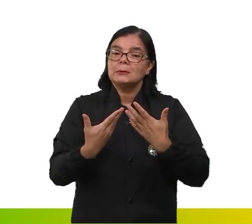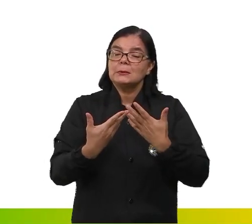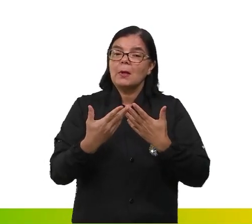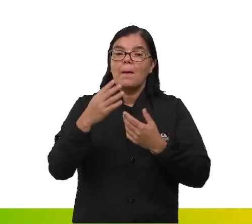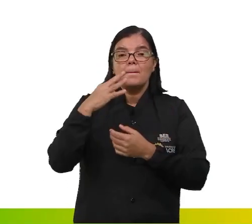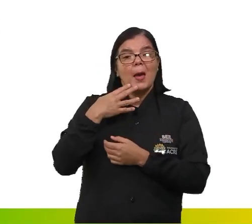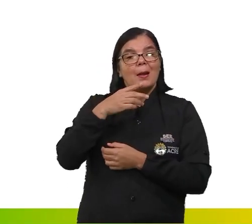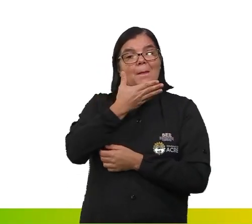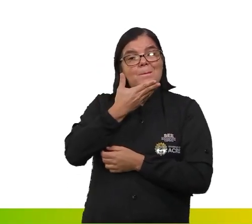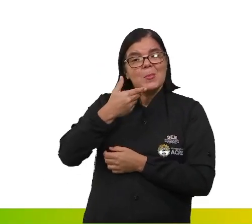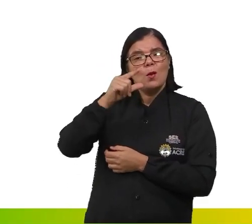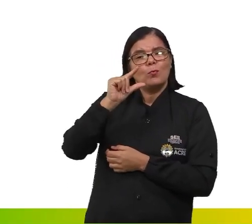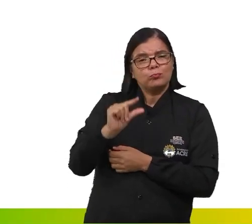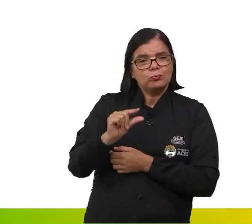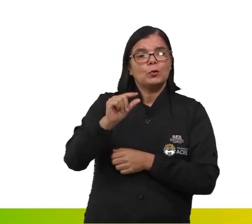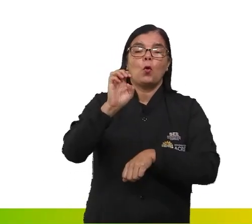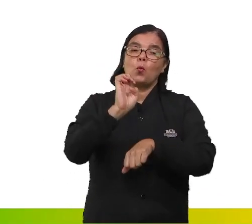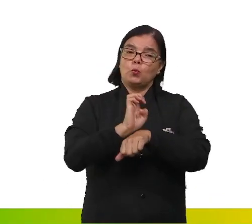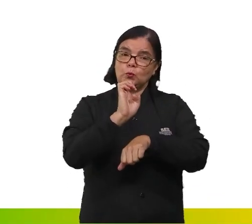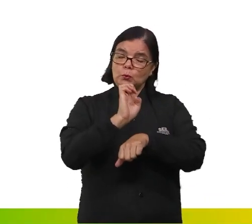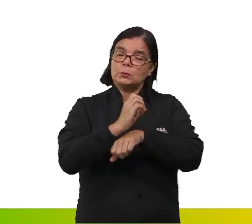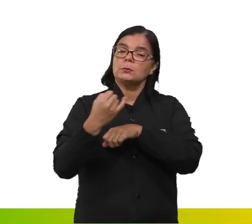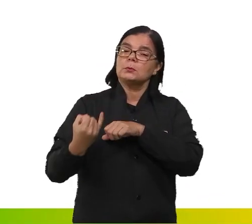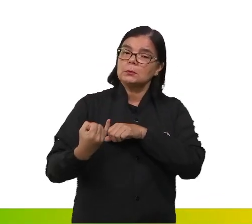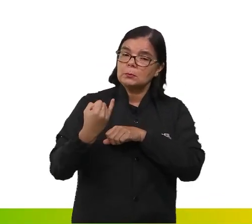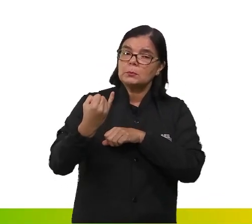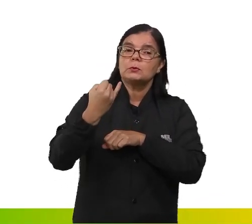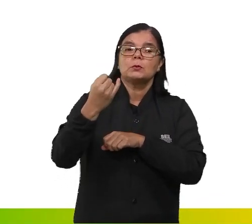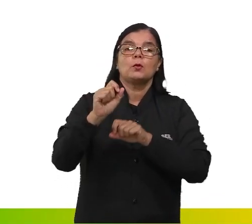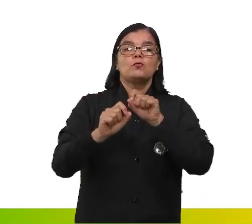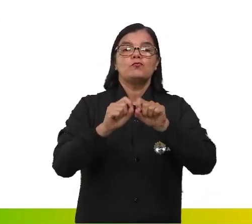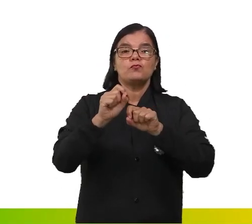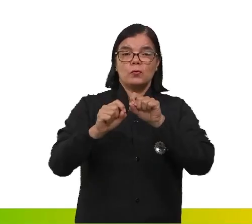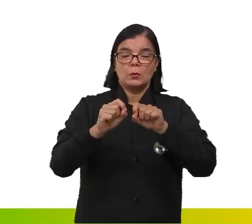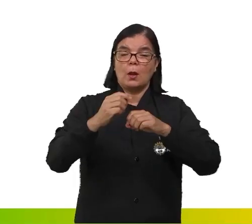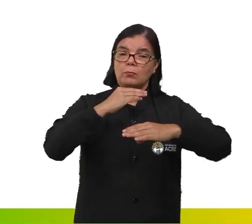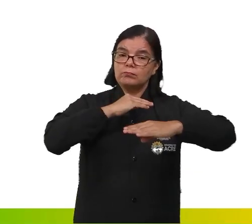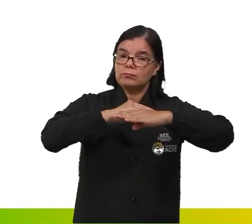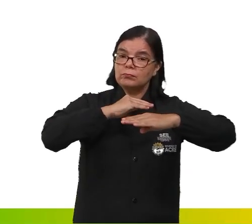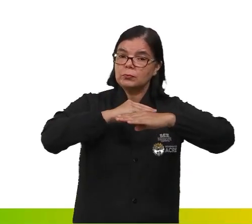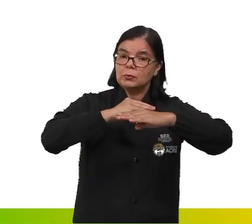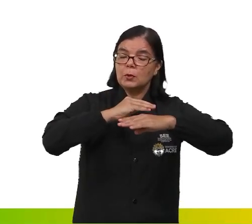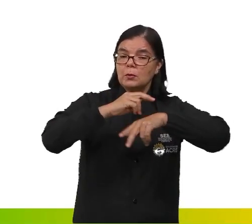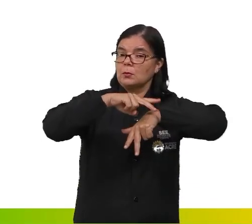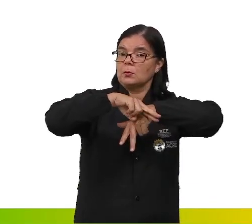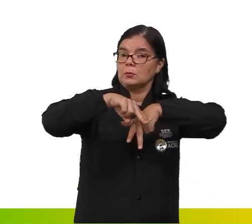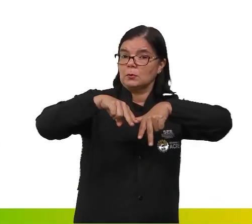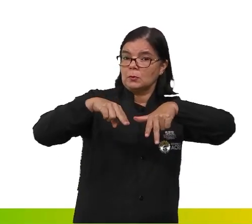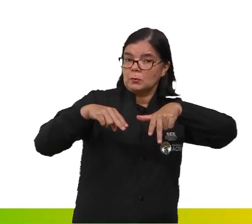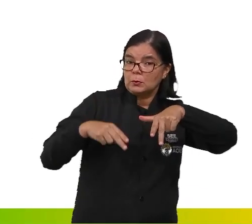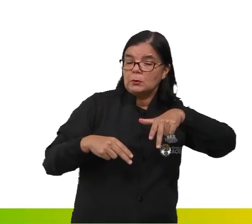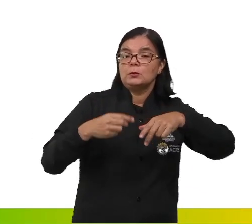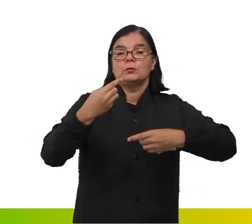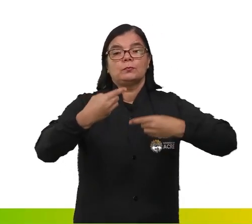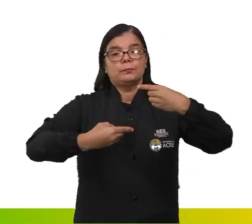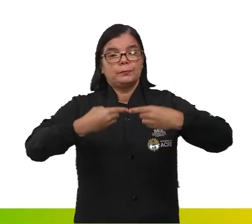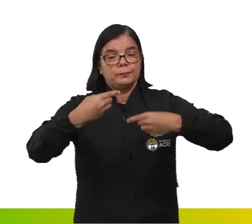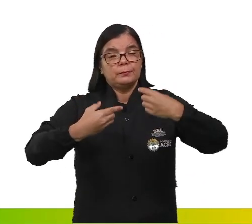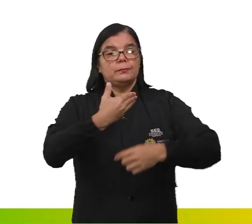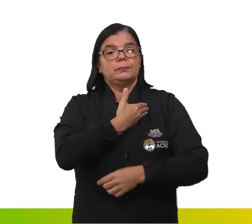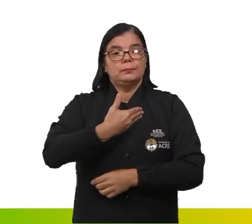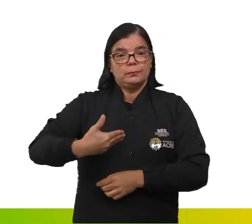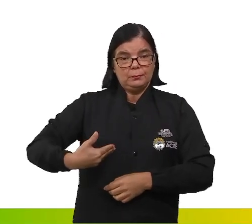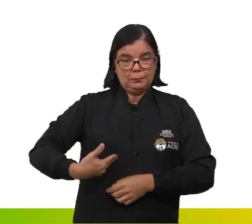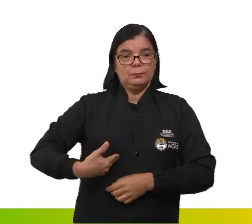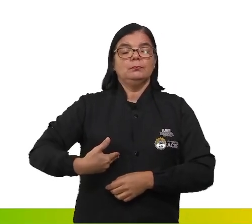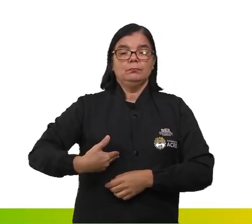para amenizar? Então, o Estado tem um papel importante na promoção da igualdade de gênero, por meio de políticas públicas